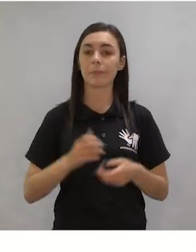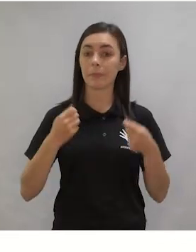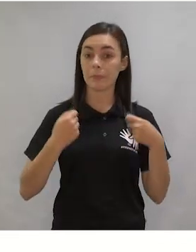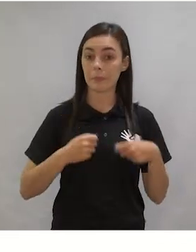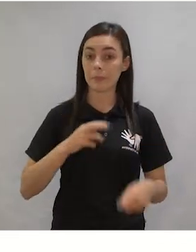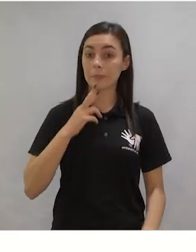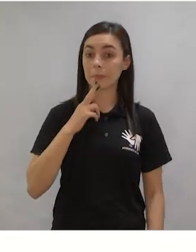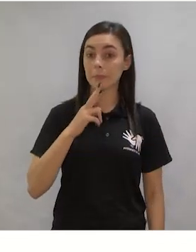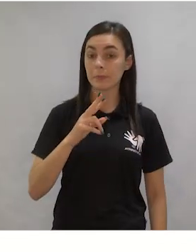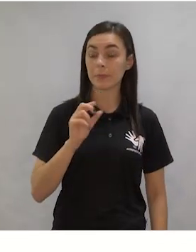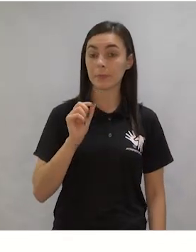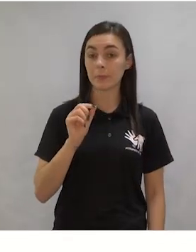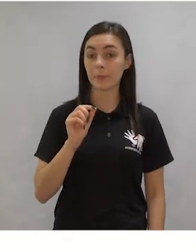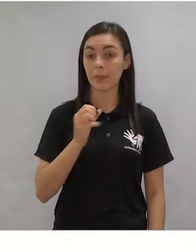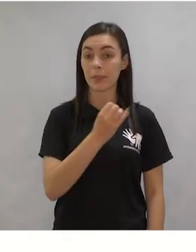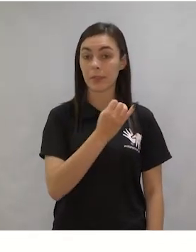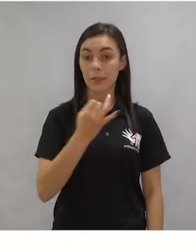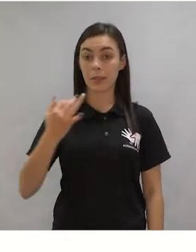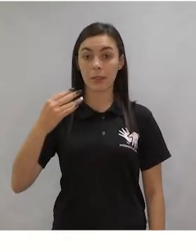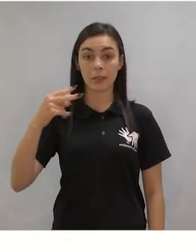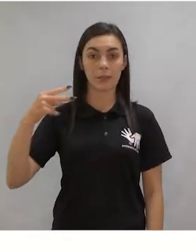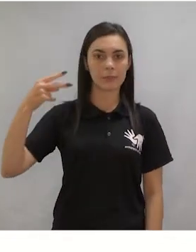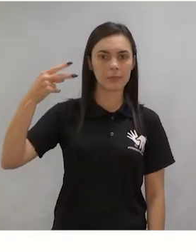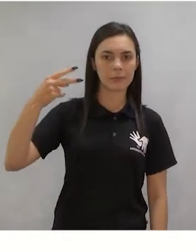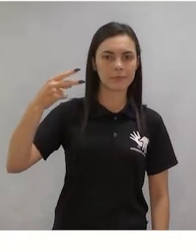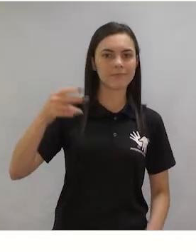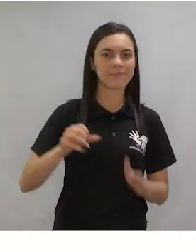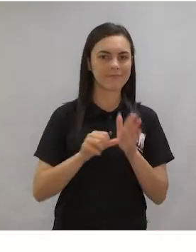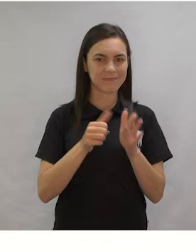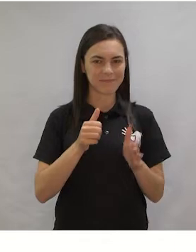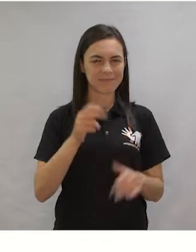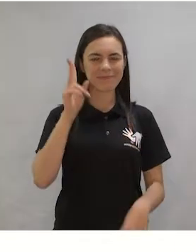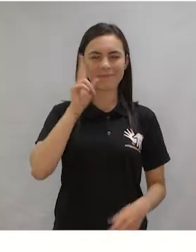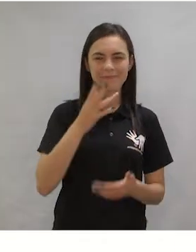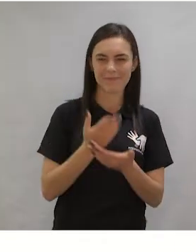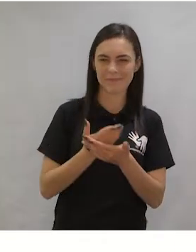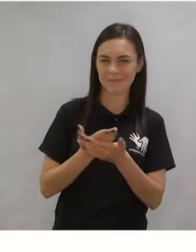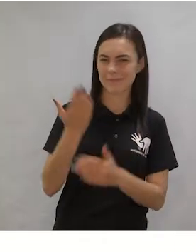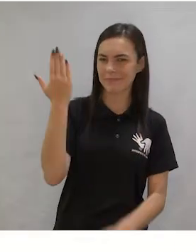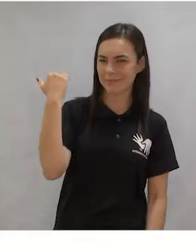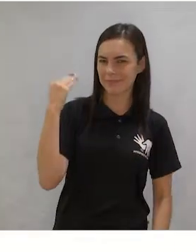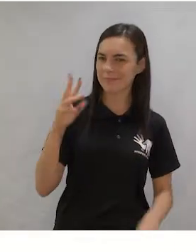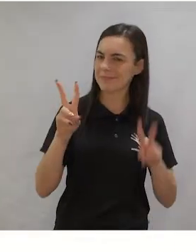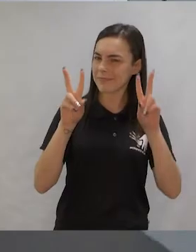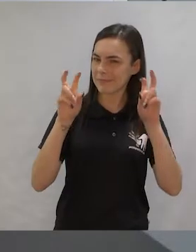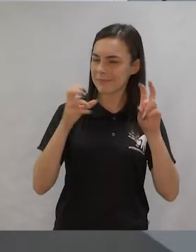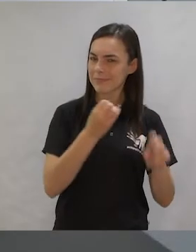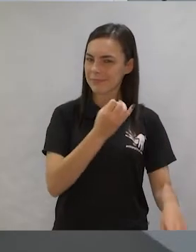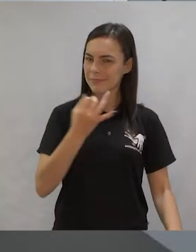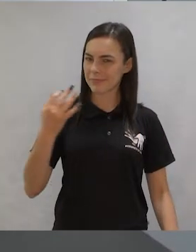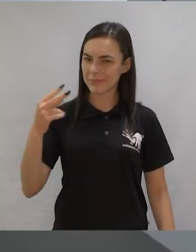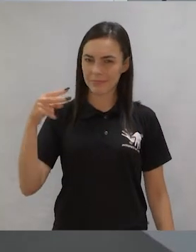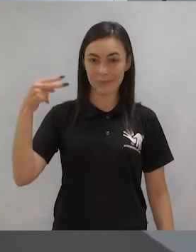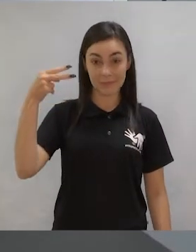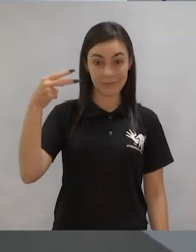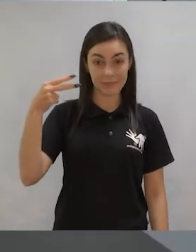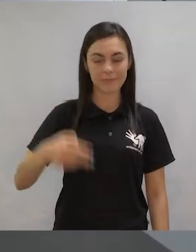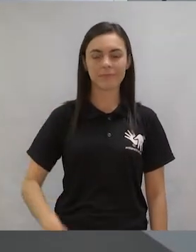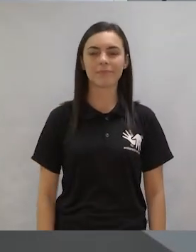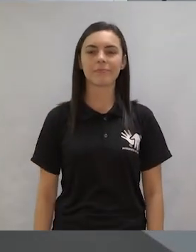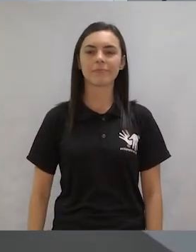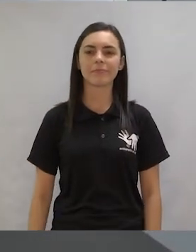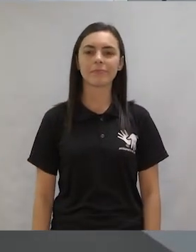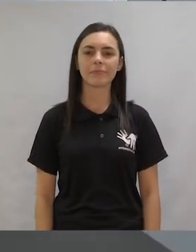preciso resolver primeiro a potência. Vocês lembram que a gente fez em algumas aulas passadas sobre potência? Então, olha